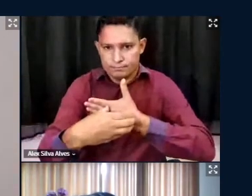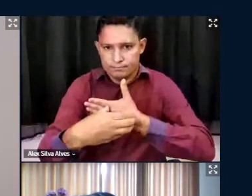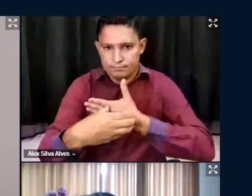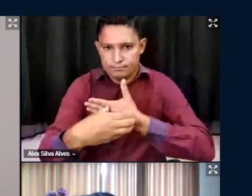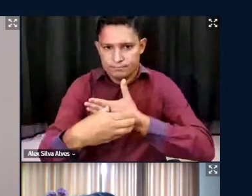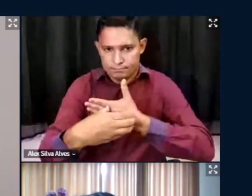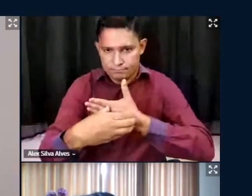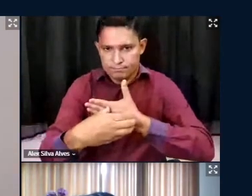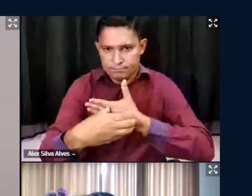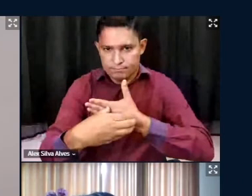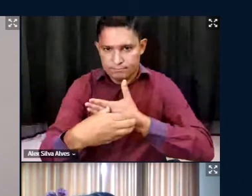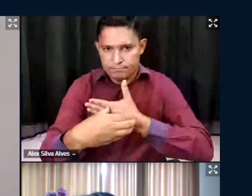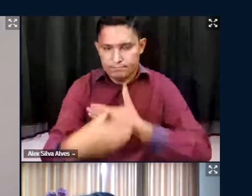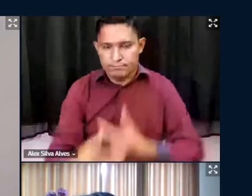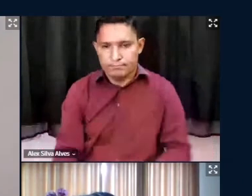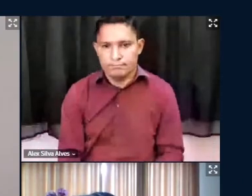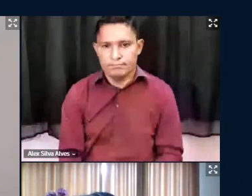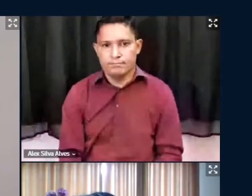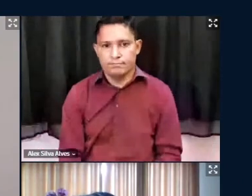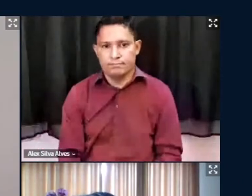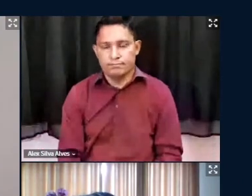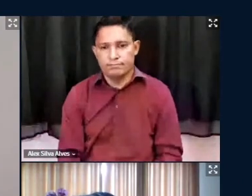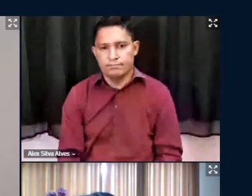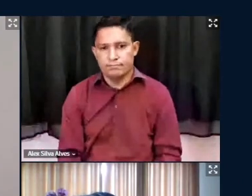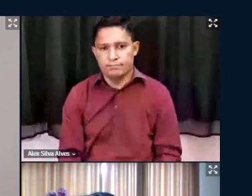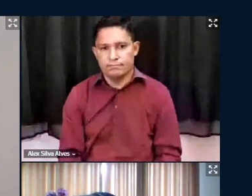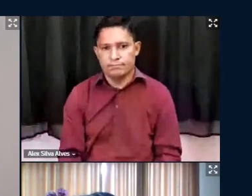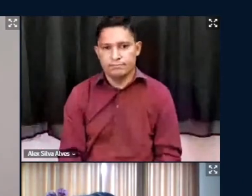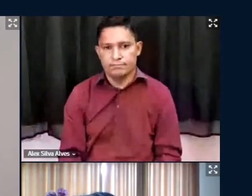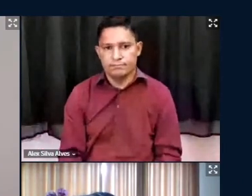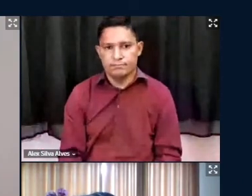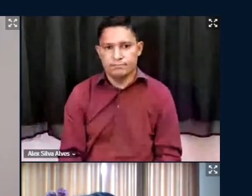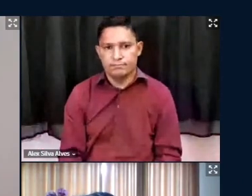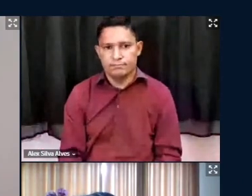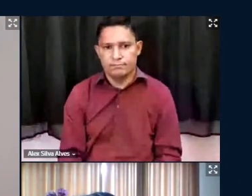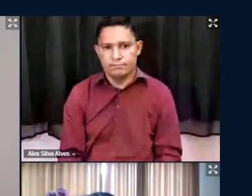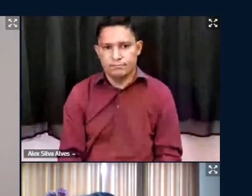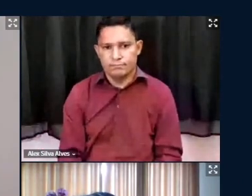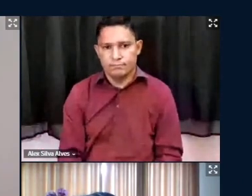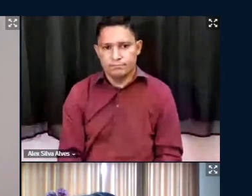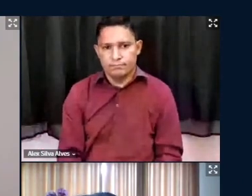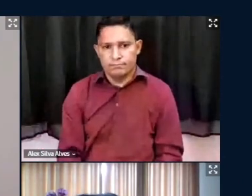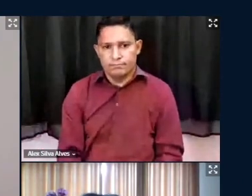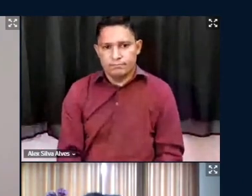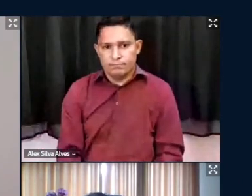questão que gerou mais conforto aos consulentes no momento de criação.